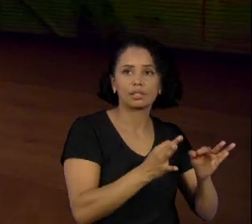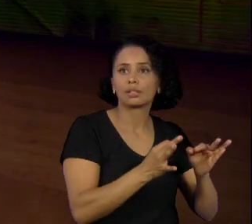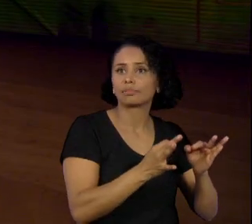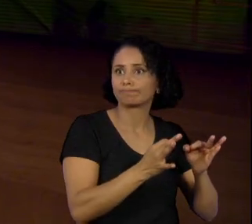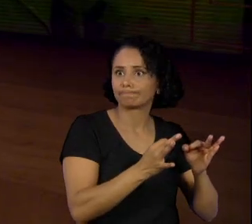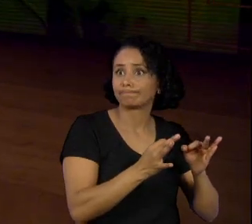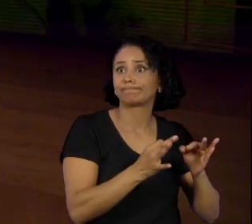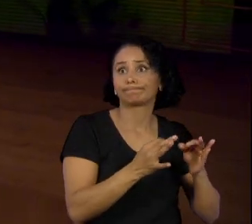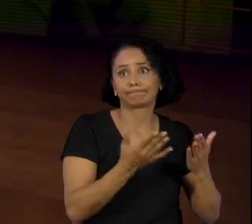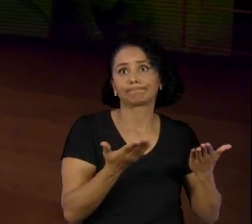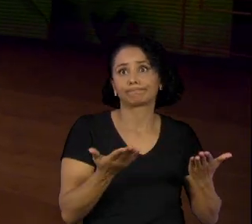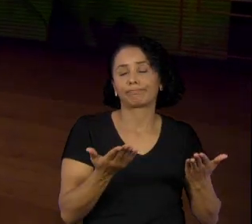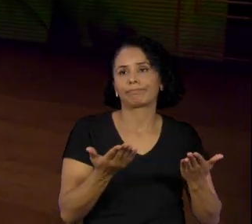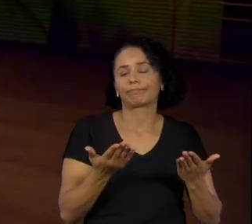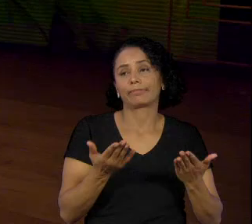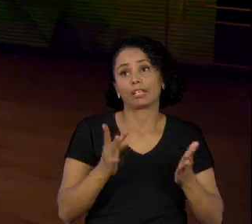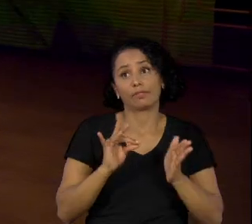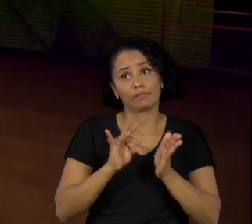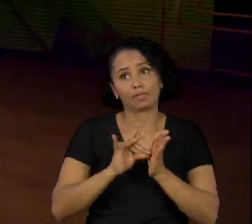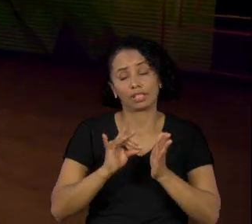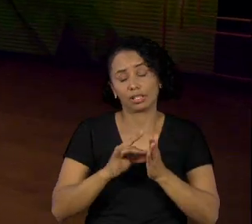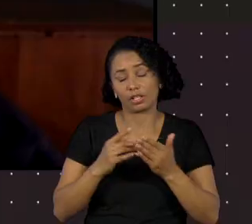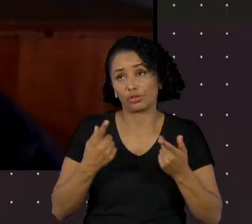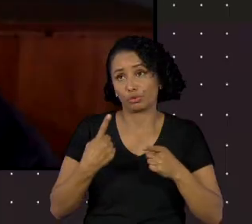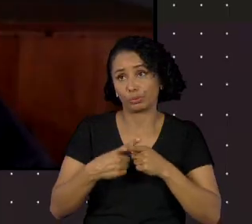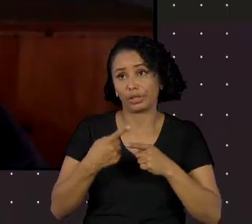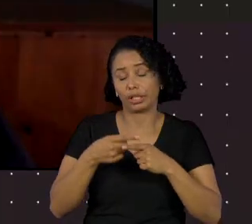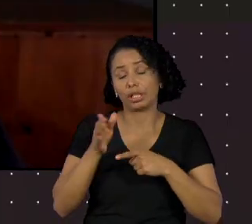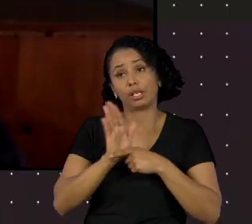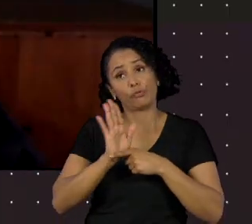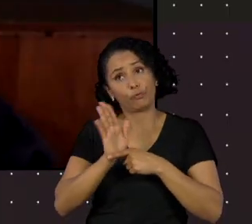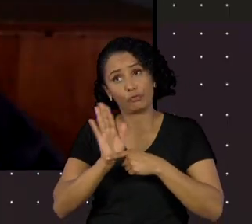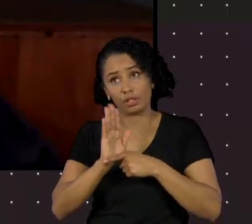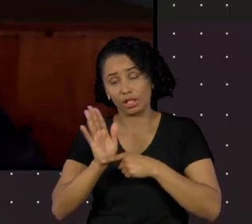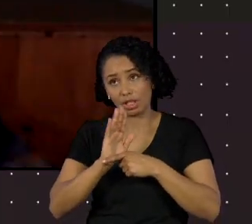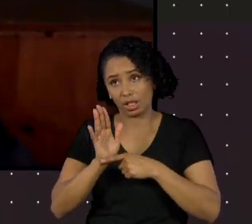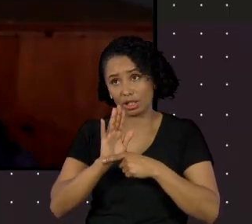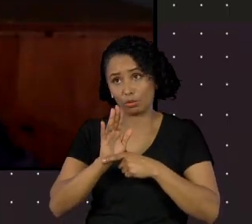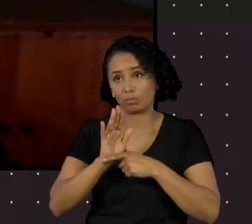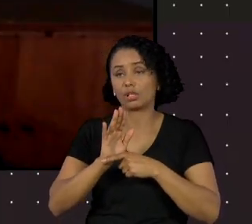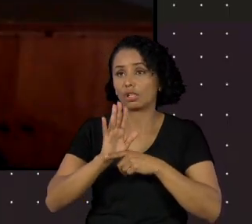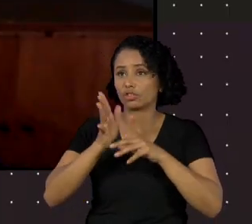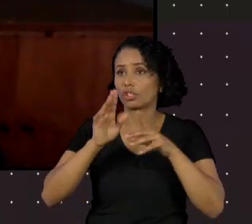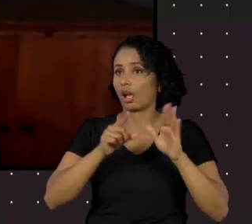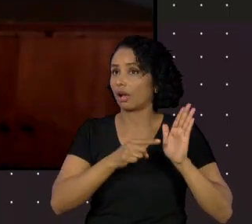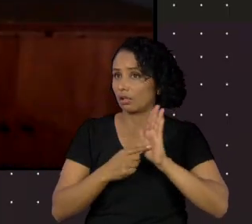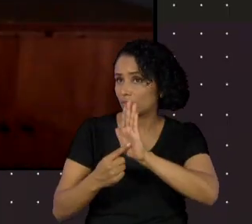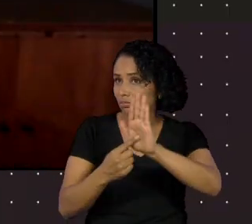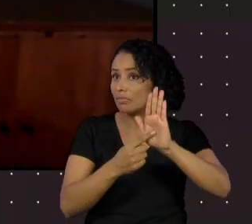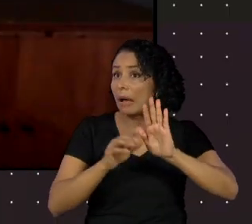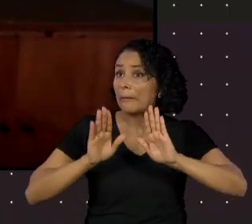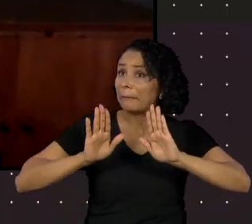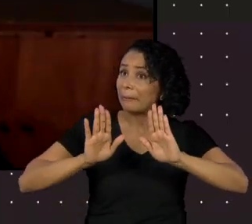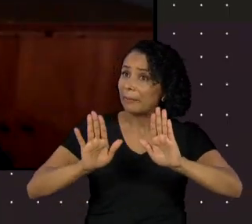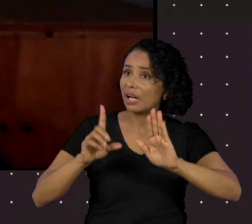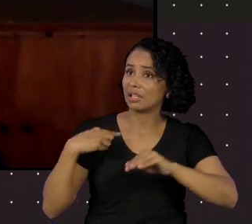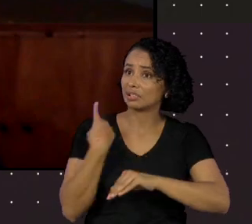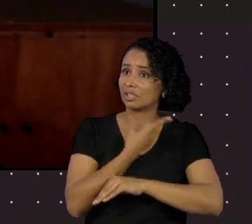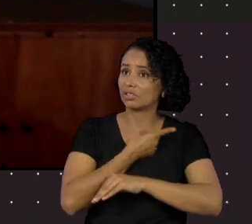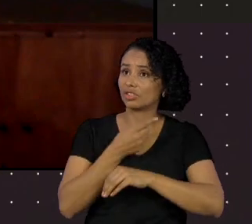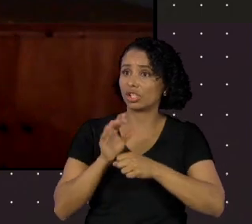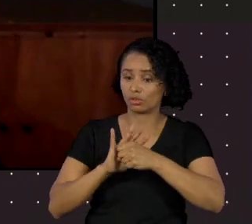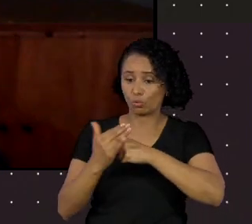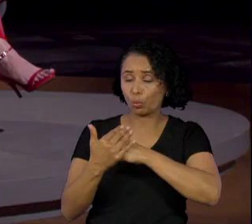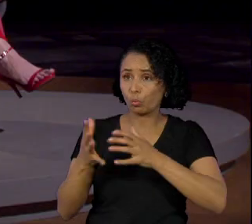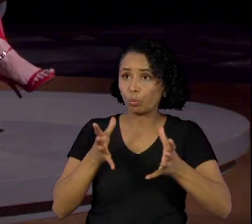Foi assim, né? Porque durante a gente ia lançar o filme e a gente se viu nessa situação da pandemia,